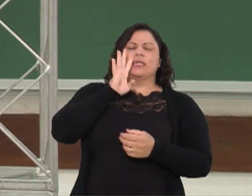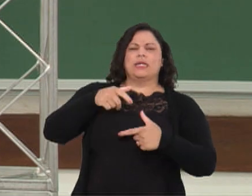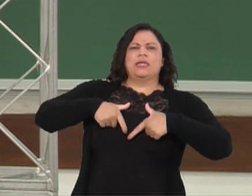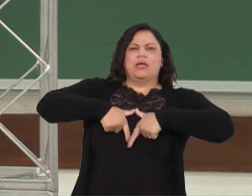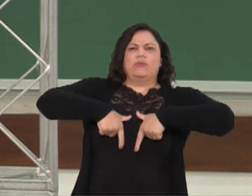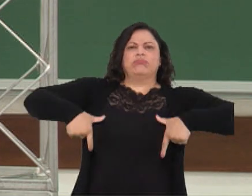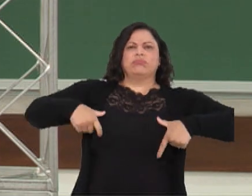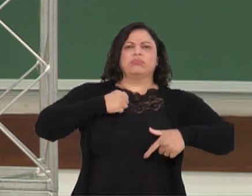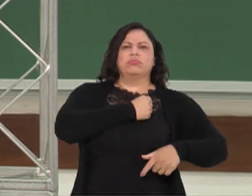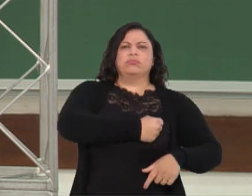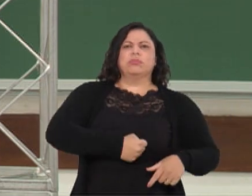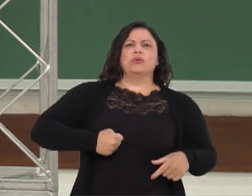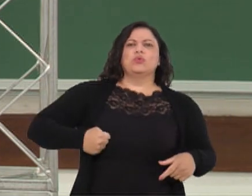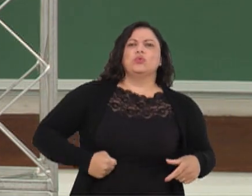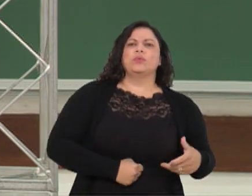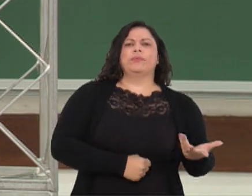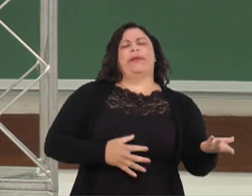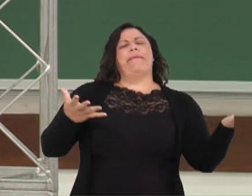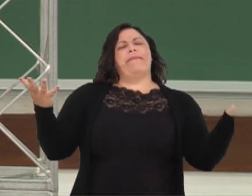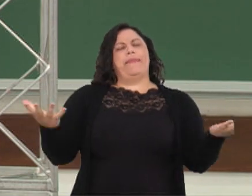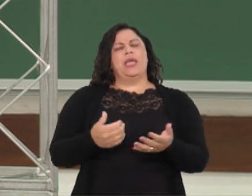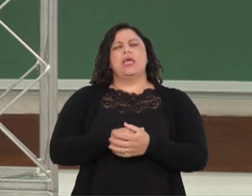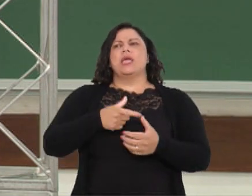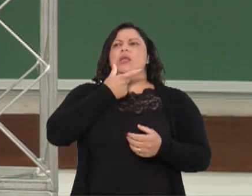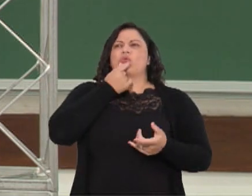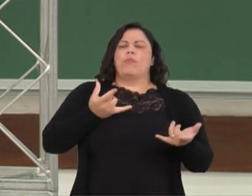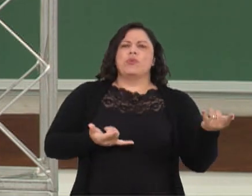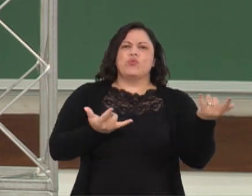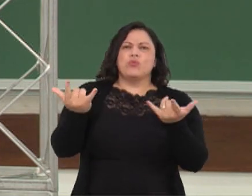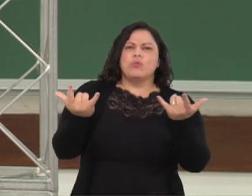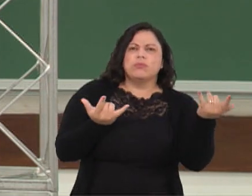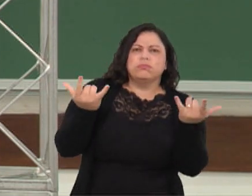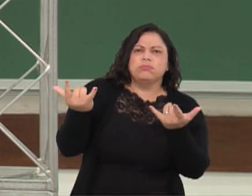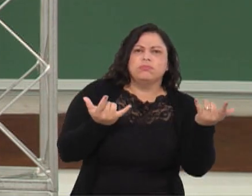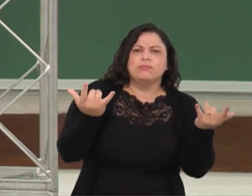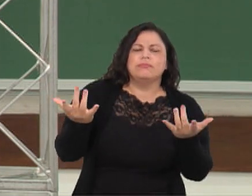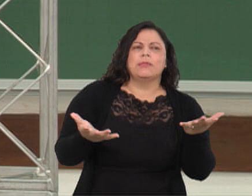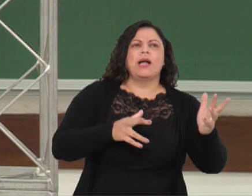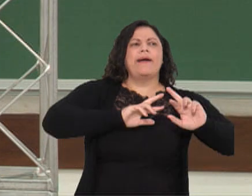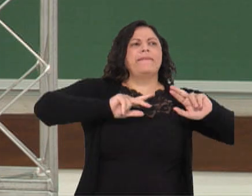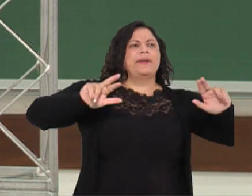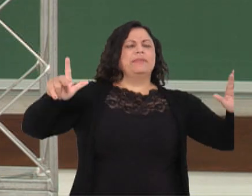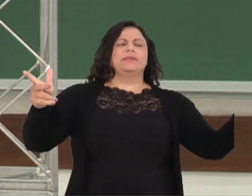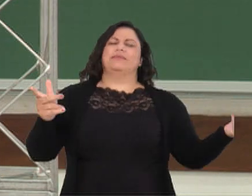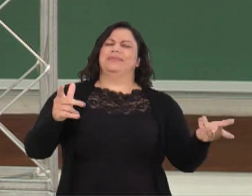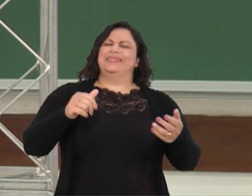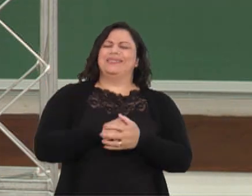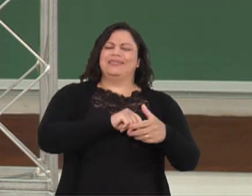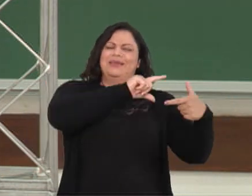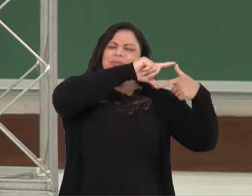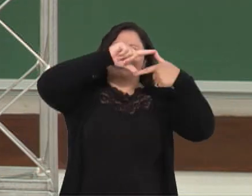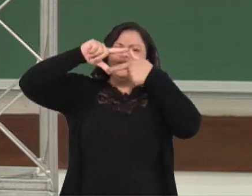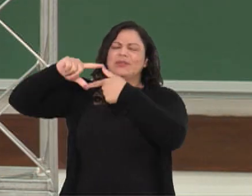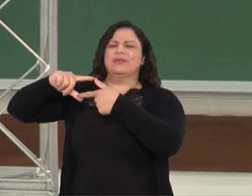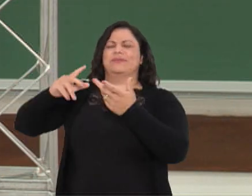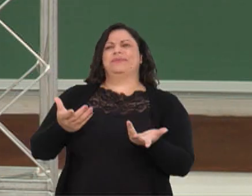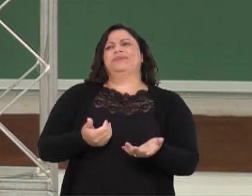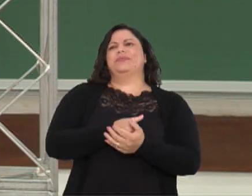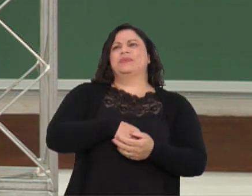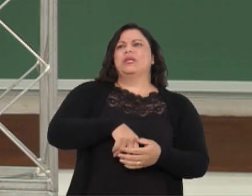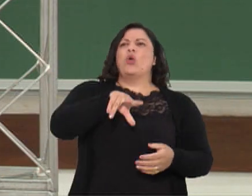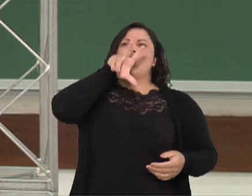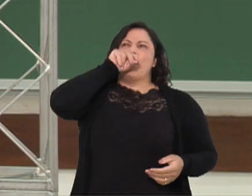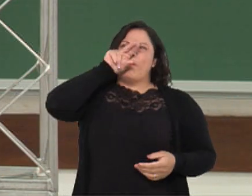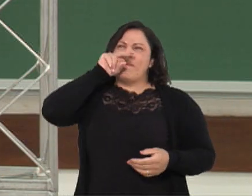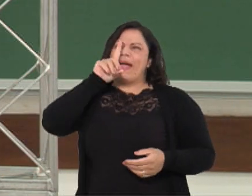Superman, história lá do Homem-Aranha, olha aquelas clássicas lá dos DuckTales, do Pato